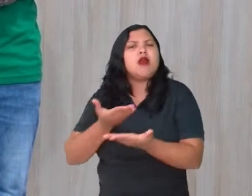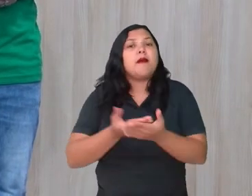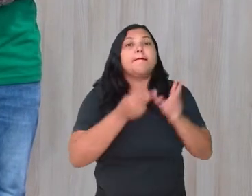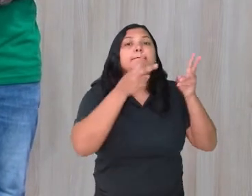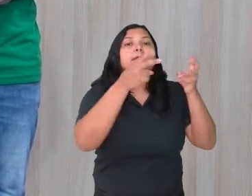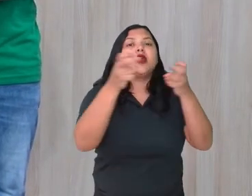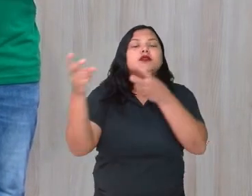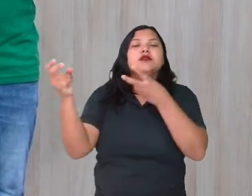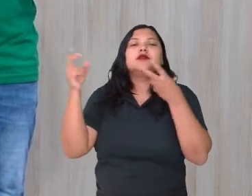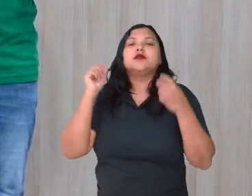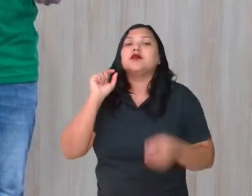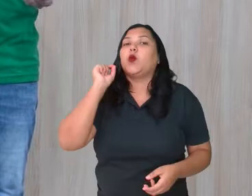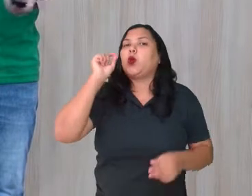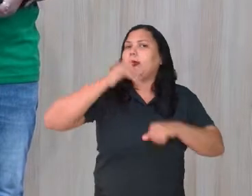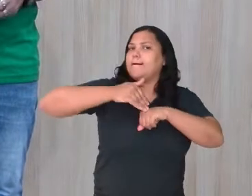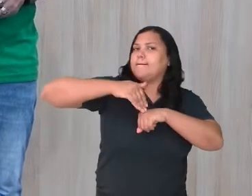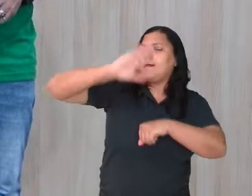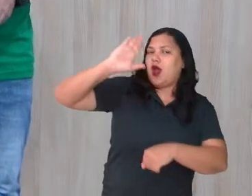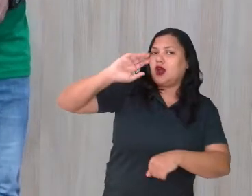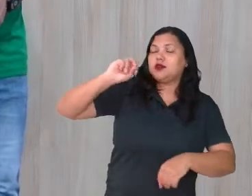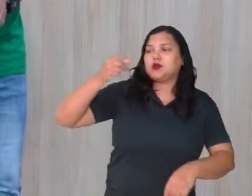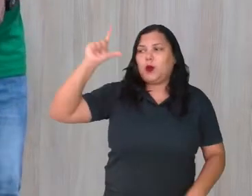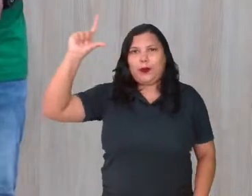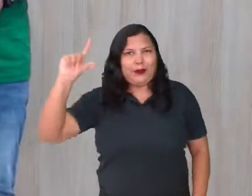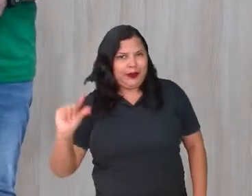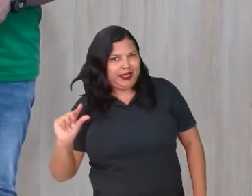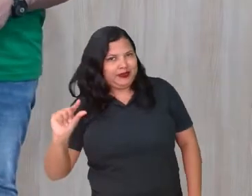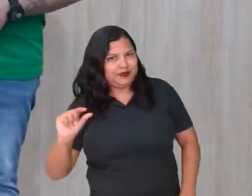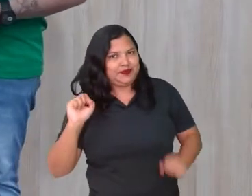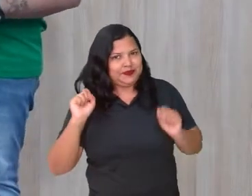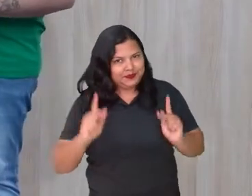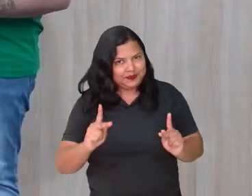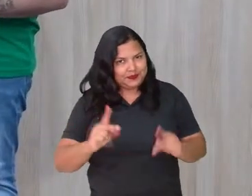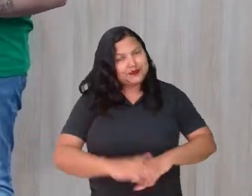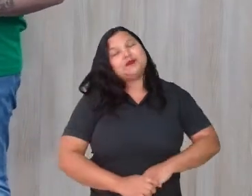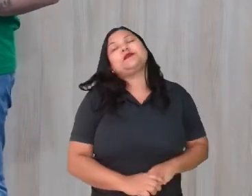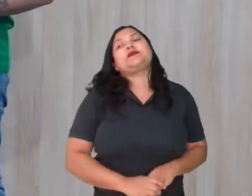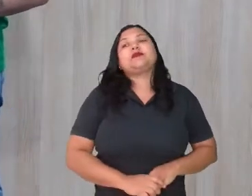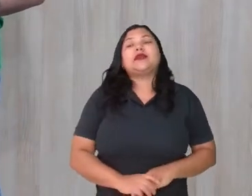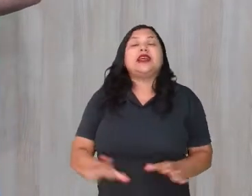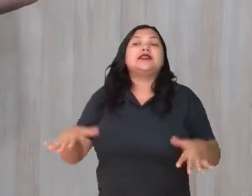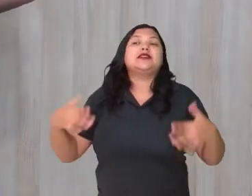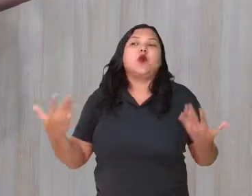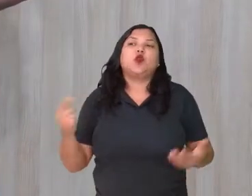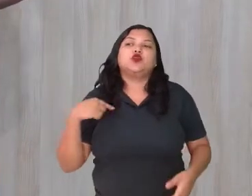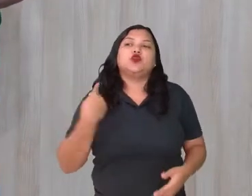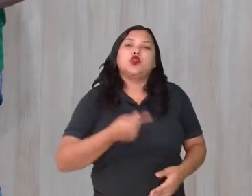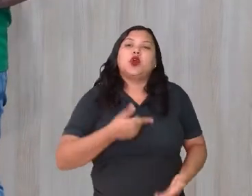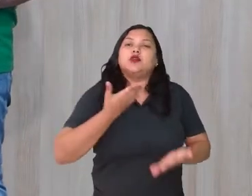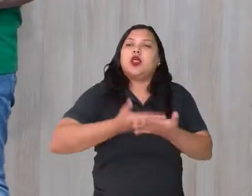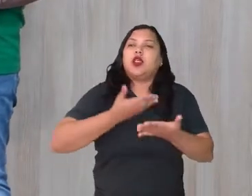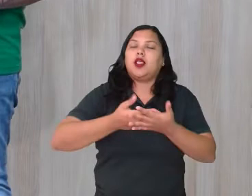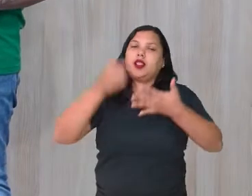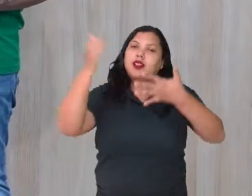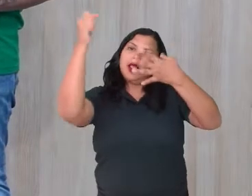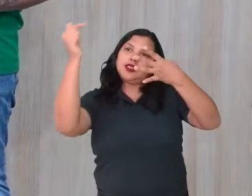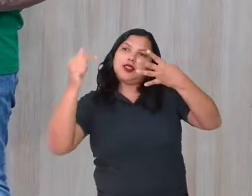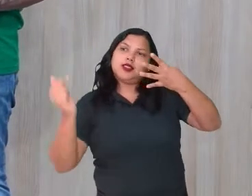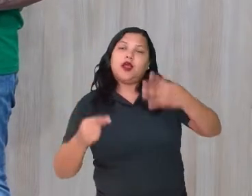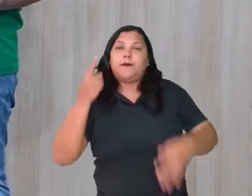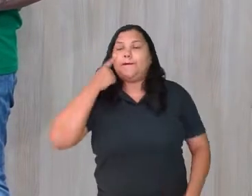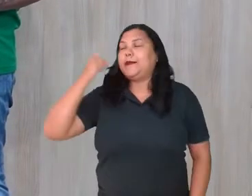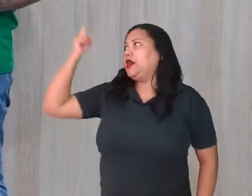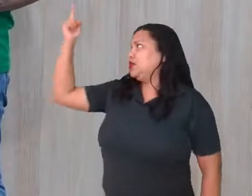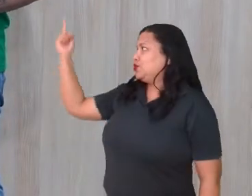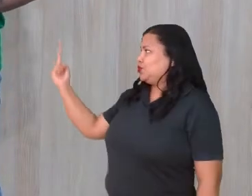que é que tem mais e o que é que tem menos chances de ocorrer, tá certo? Então, quando a gente trabalha nesse universo aí de ter mais ou